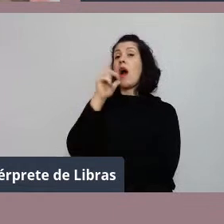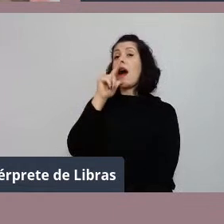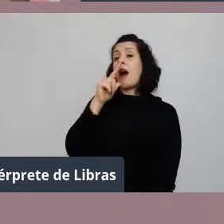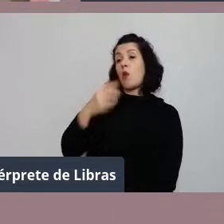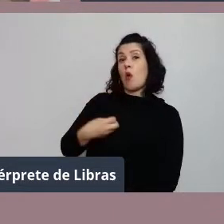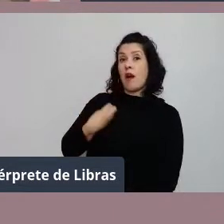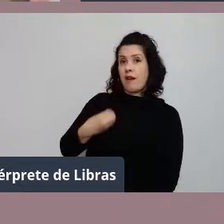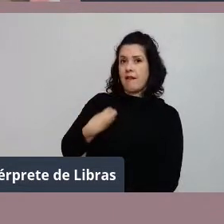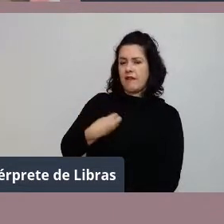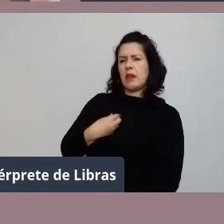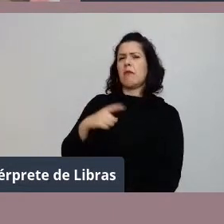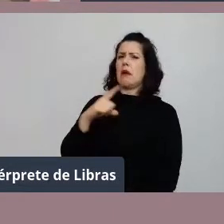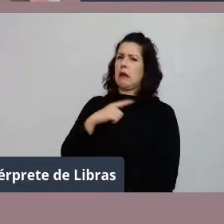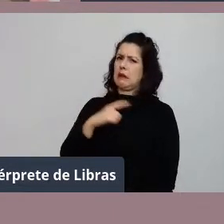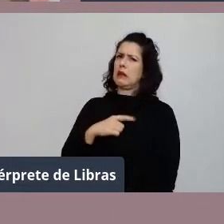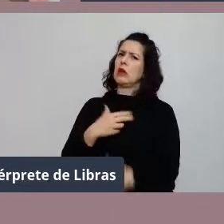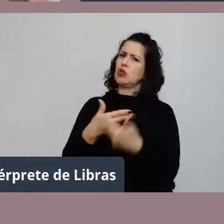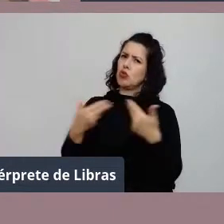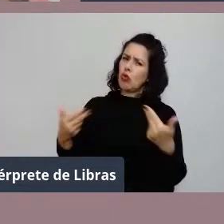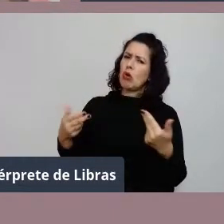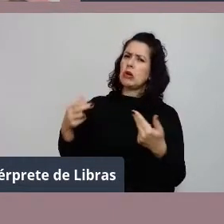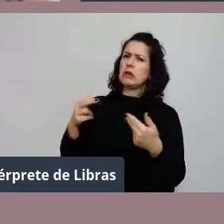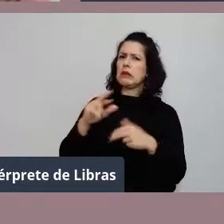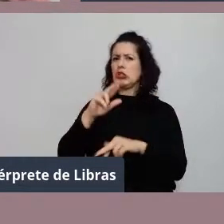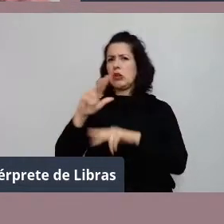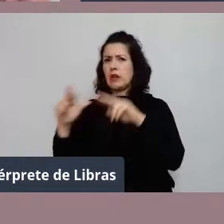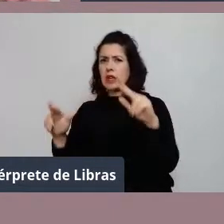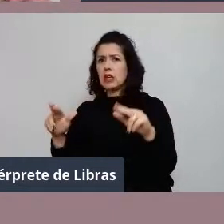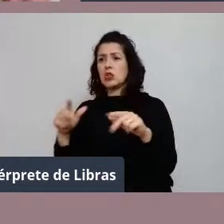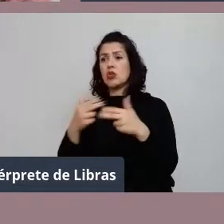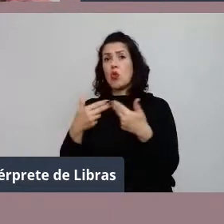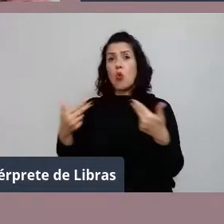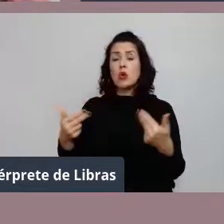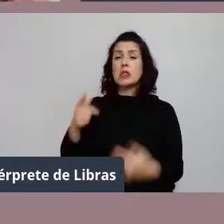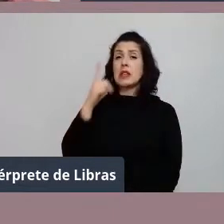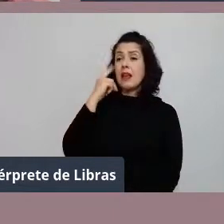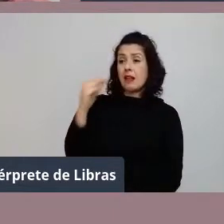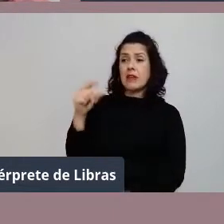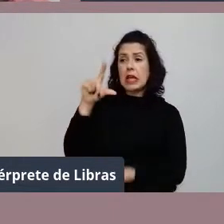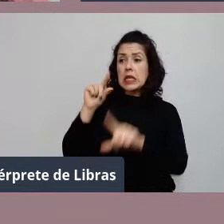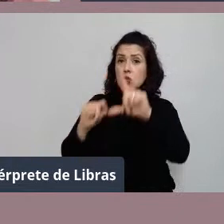ela decidiu, então, finalmente publicar, e aí tem outras versões, né?